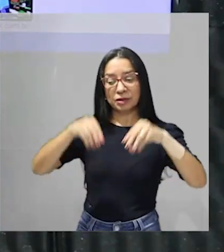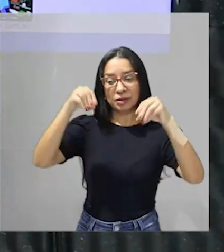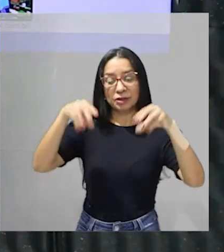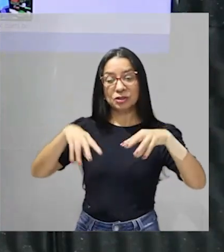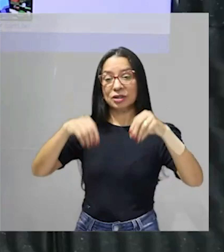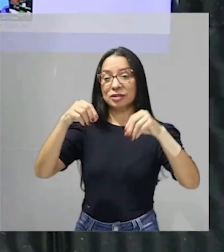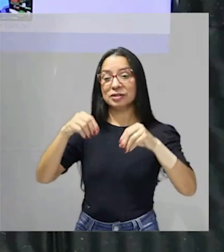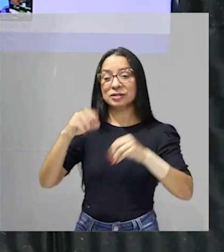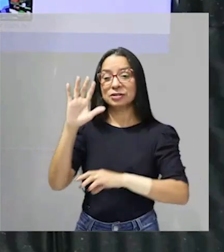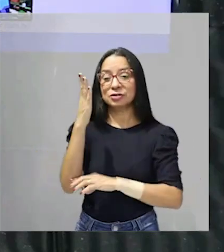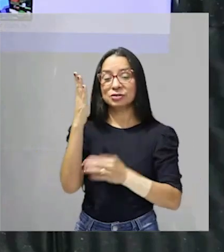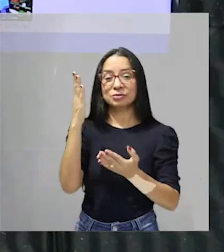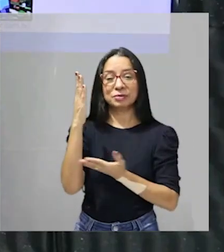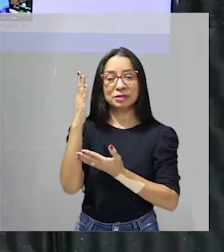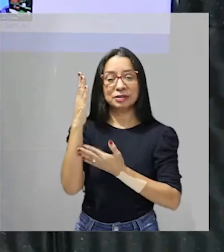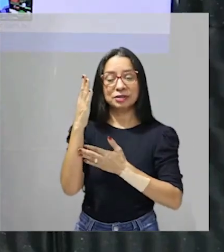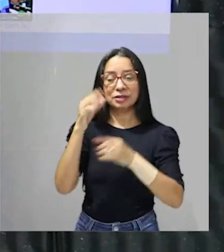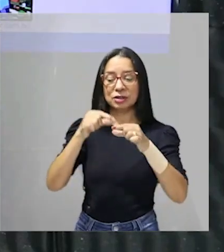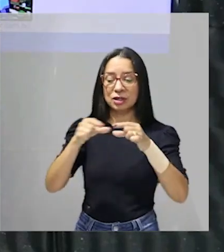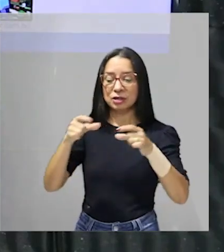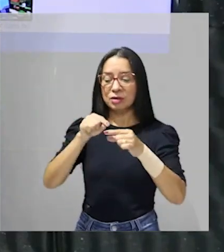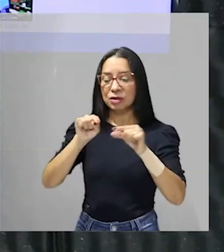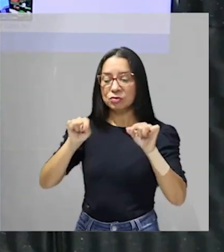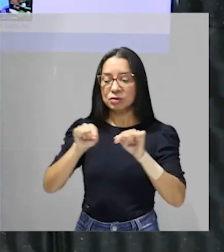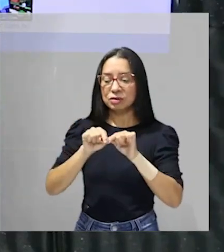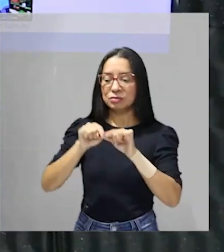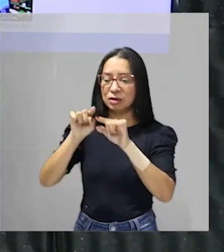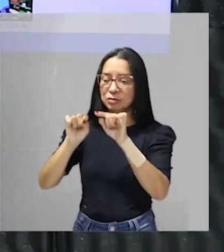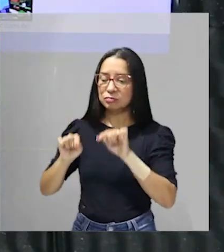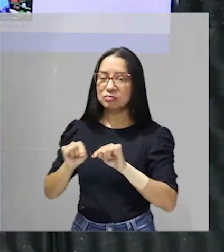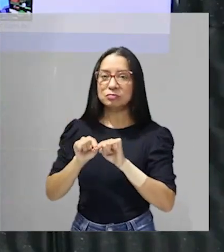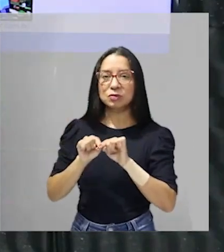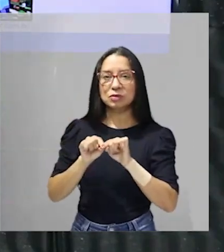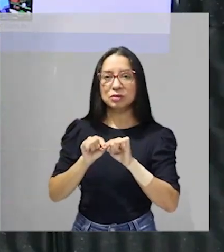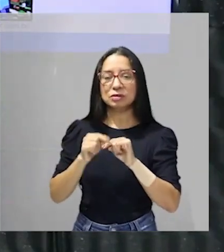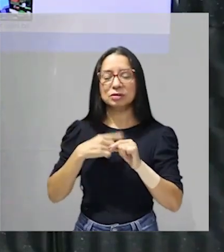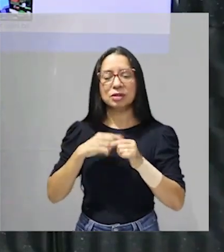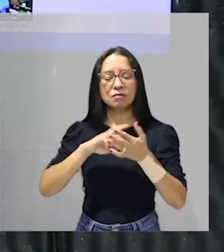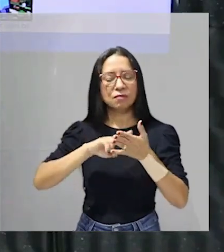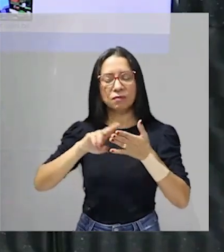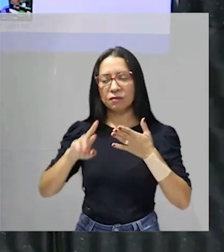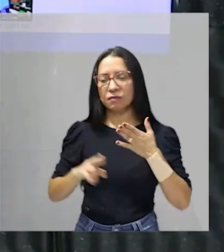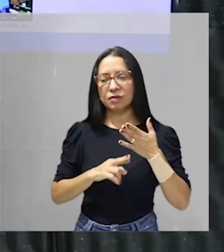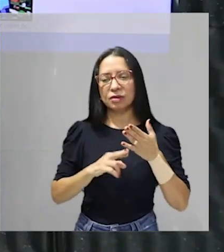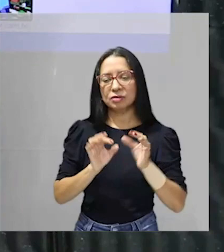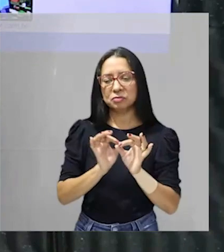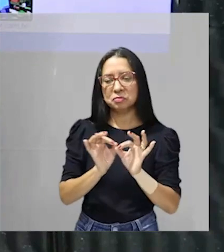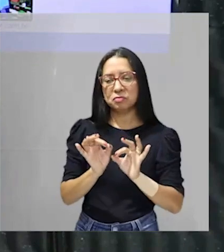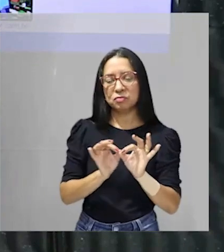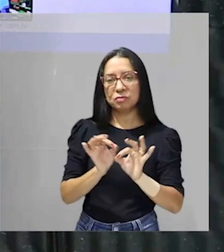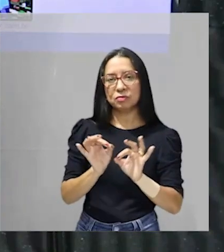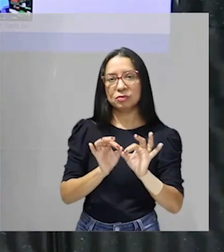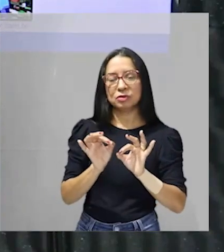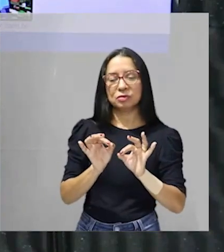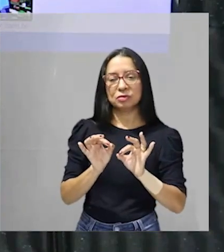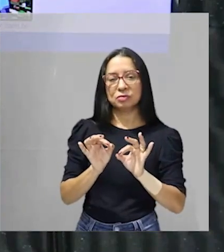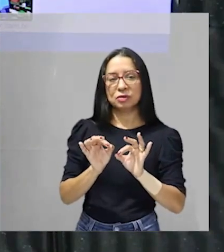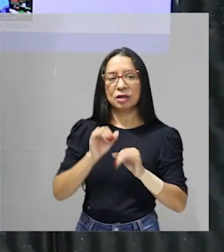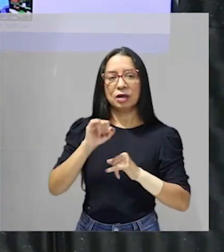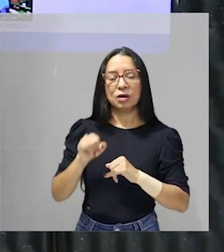tem as peças retangulares quadradas os triângulos de várias formas que a gente vai montando o castelo aquilo ali é um jogo de construção